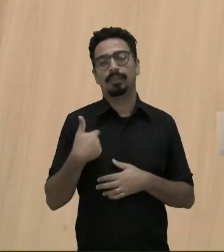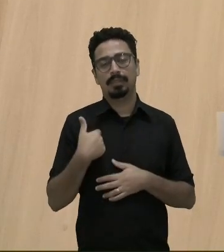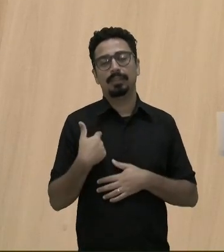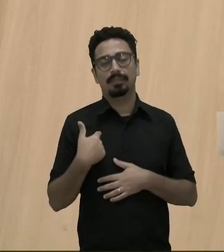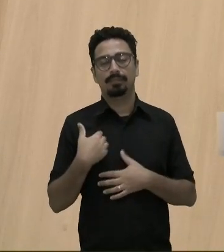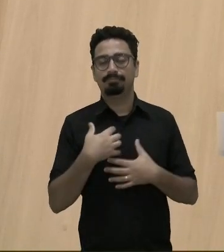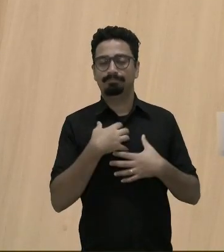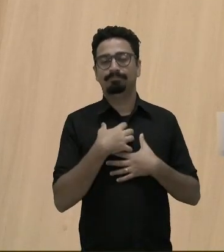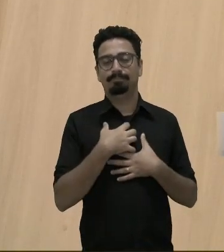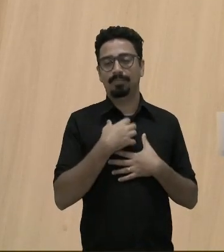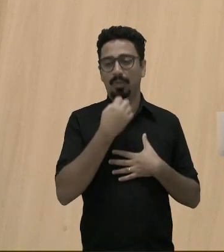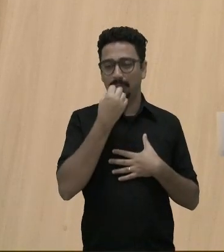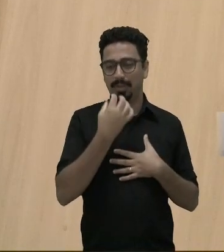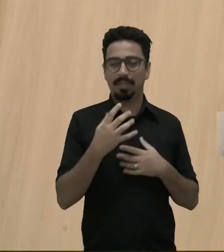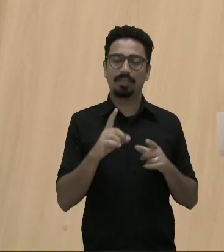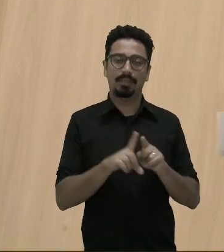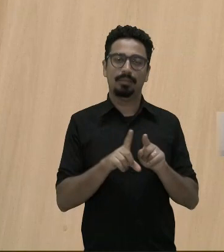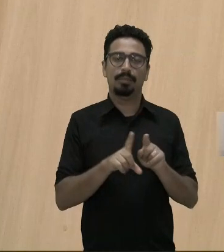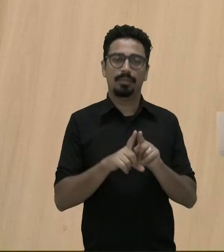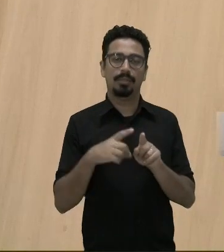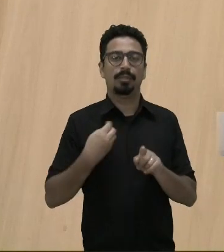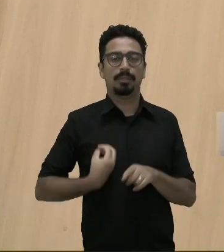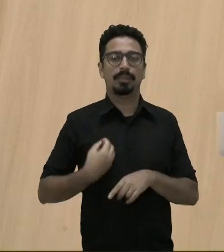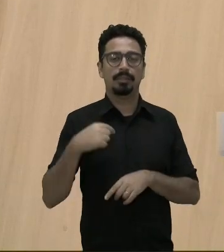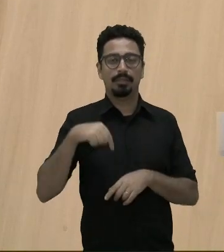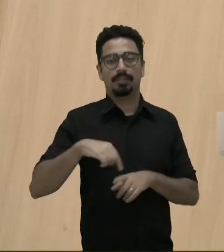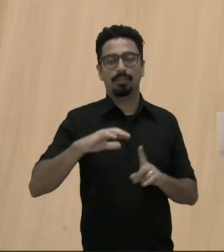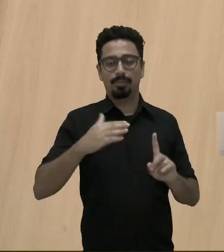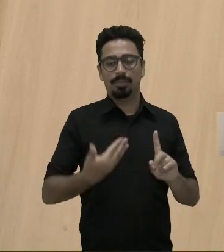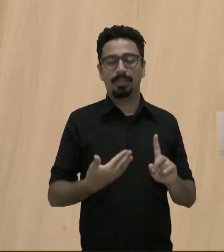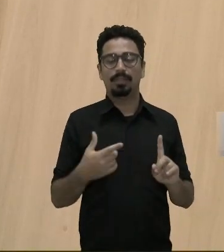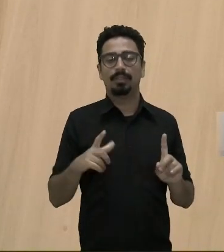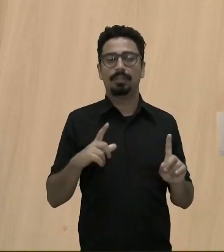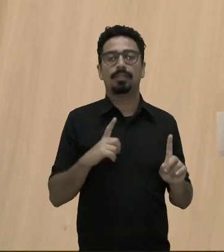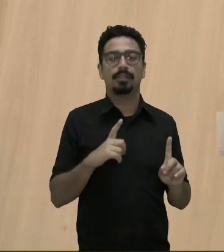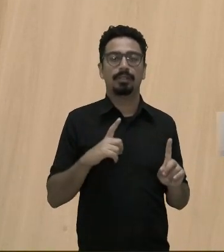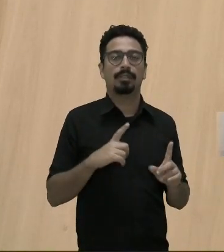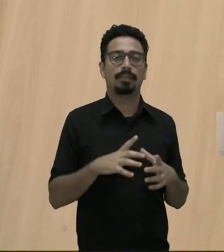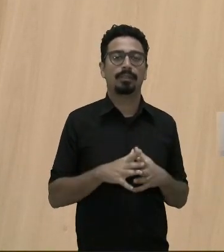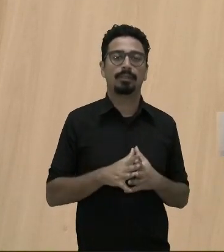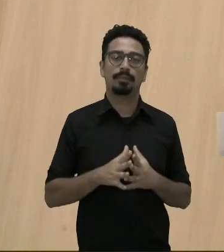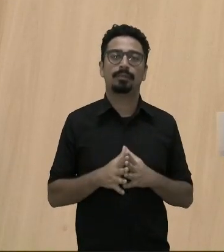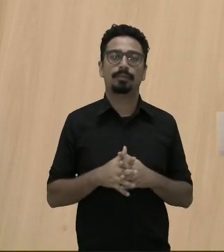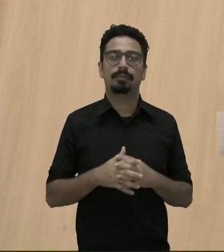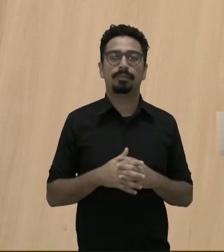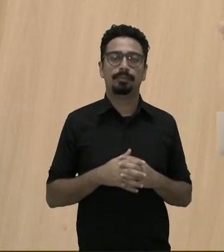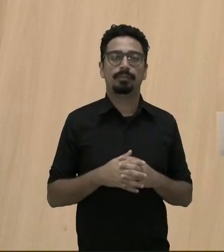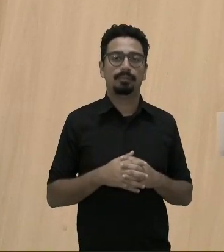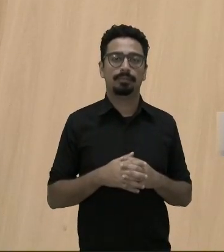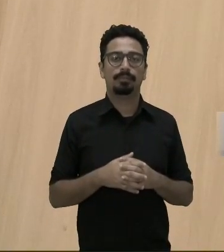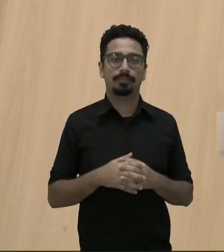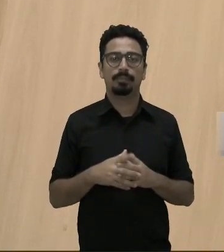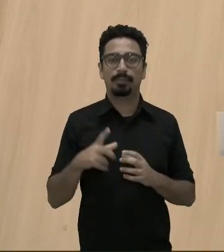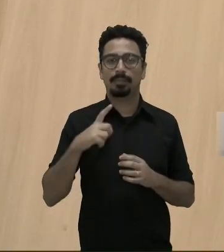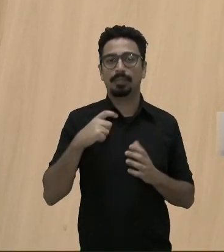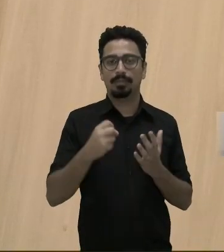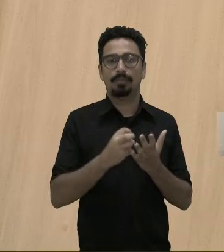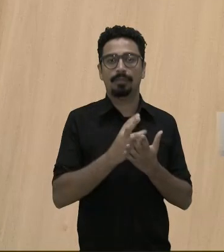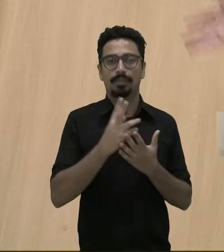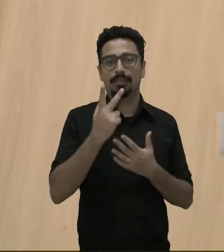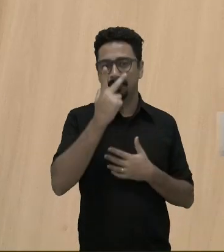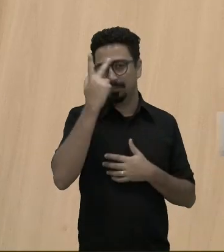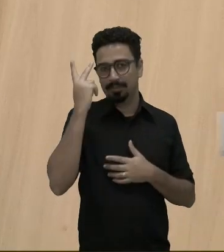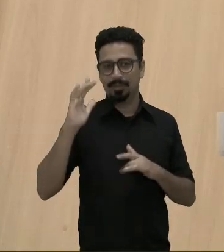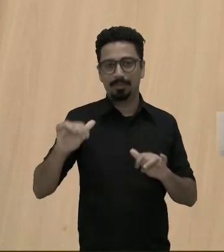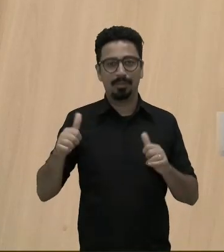lisonjeada de estar aqui hoje sendo reconhecida. Como já tem muita gente, muito